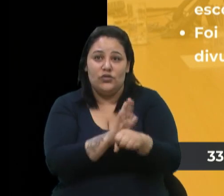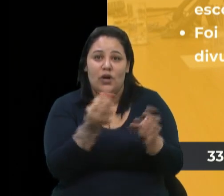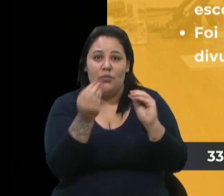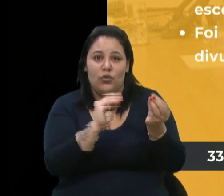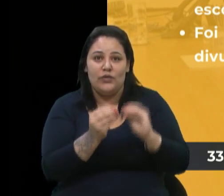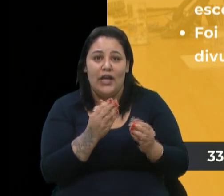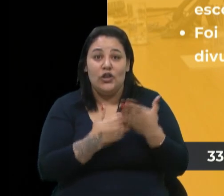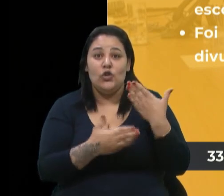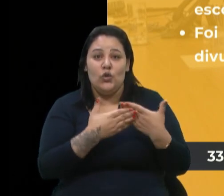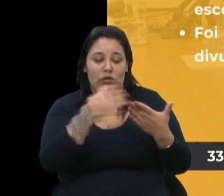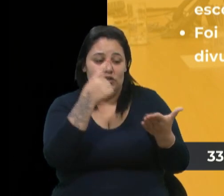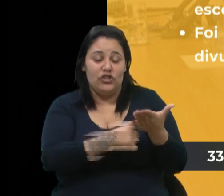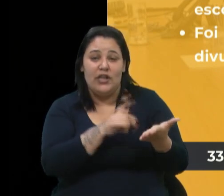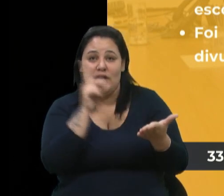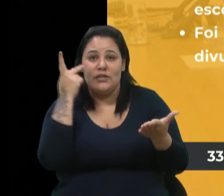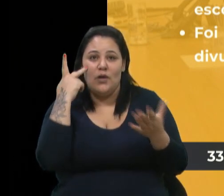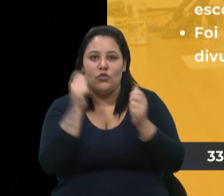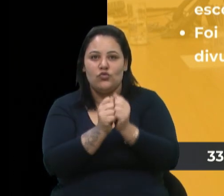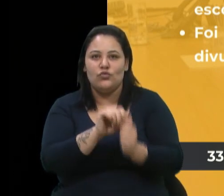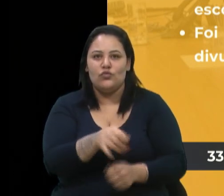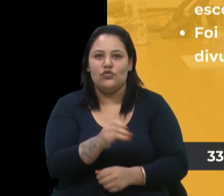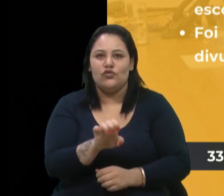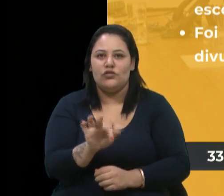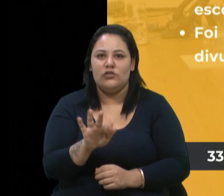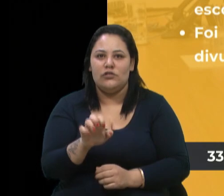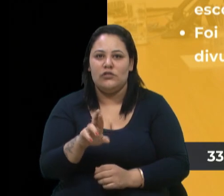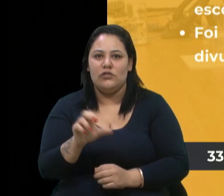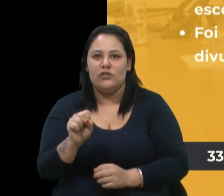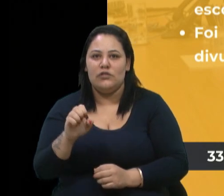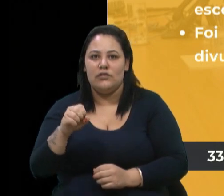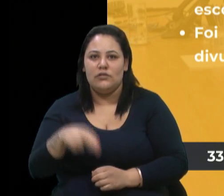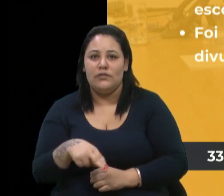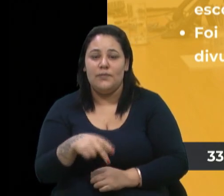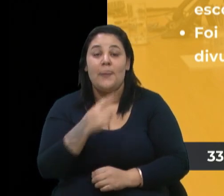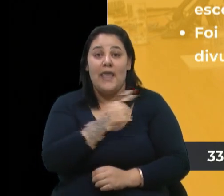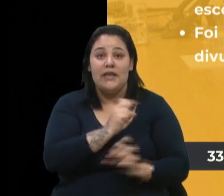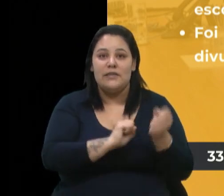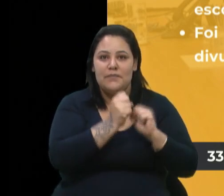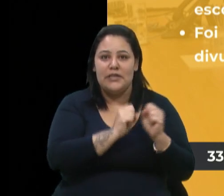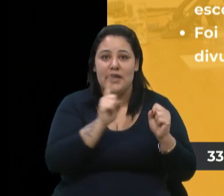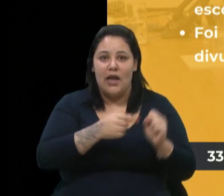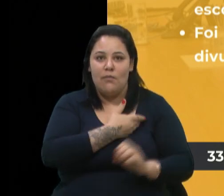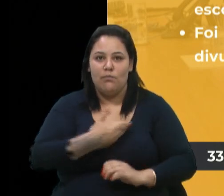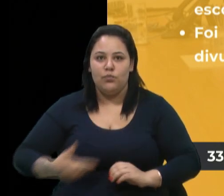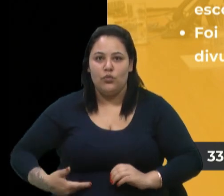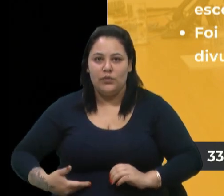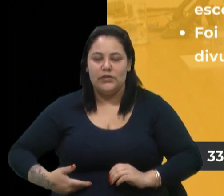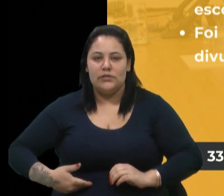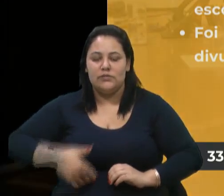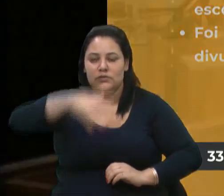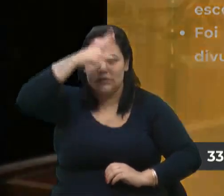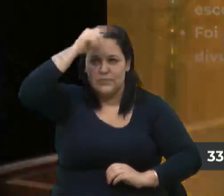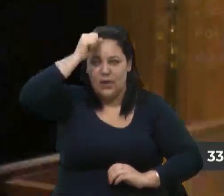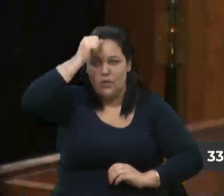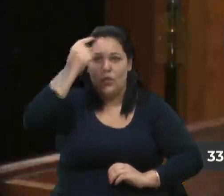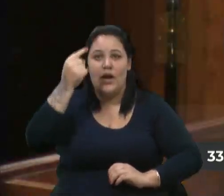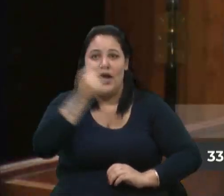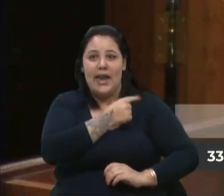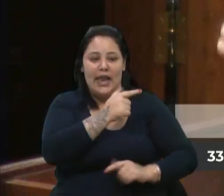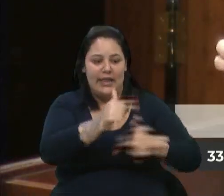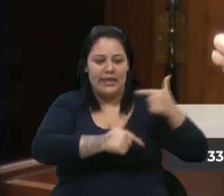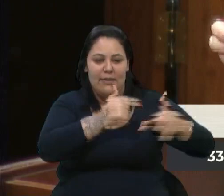São Paulo, junto com o Jefferson. A SP Obras é uma empresa pública municipal. Ela trabalha a questão